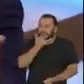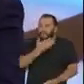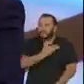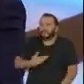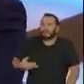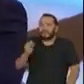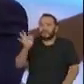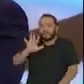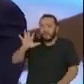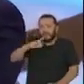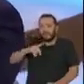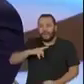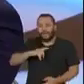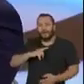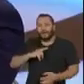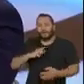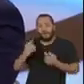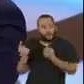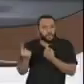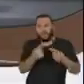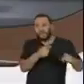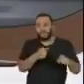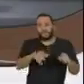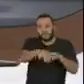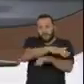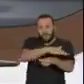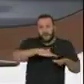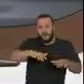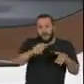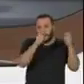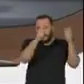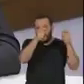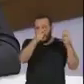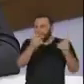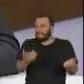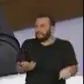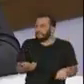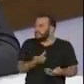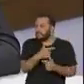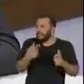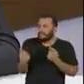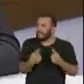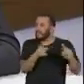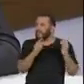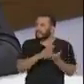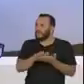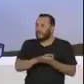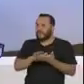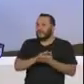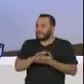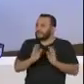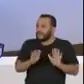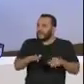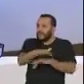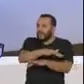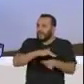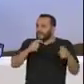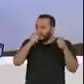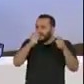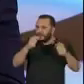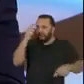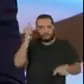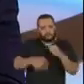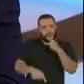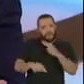federal condenando um motim ilegal proibido pela constituição né Eh eu não